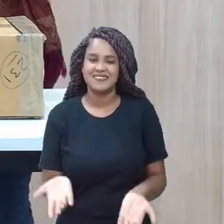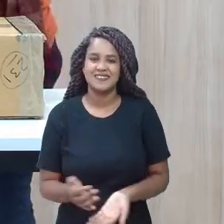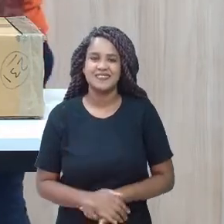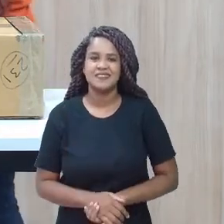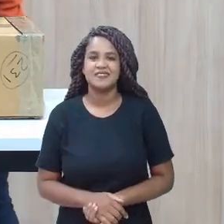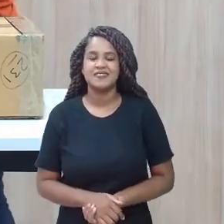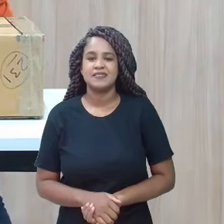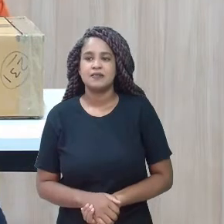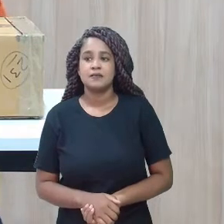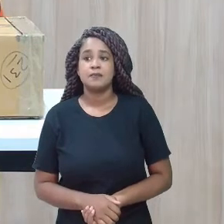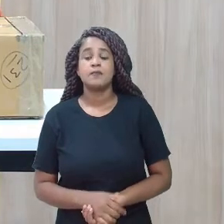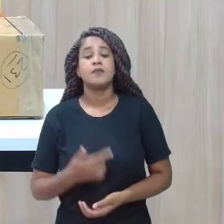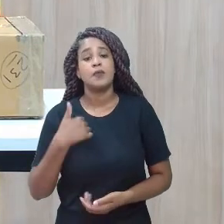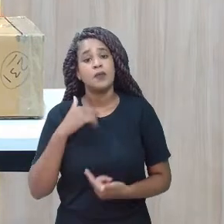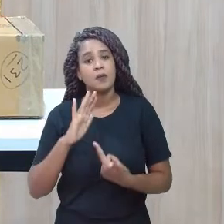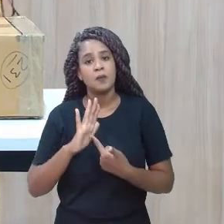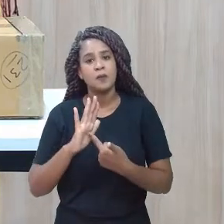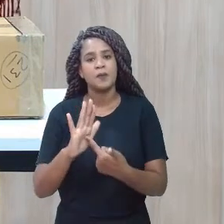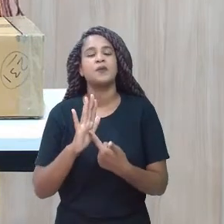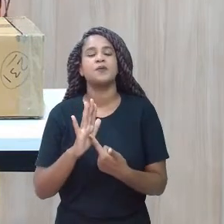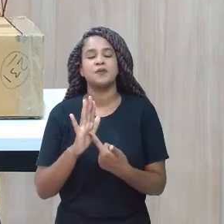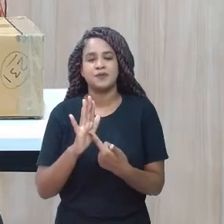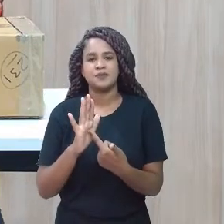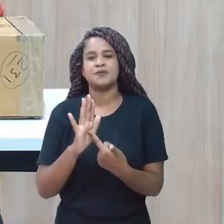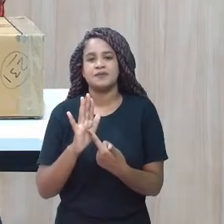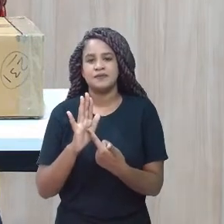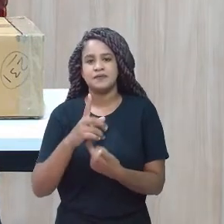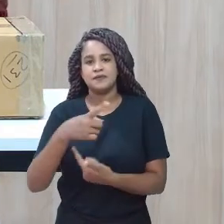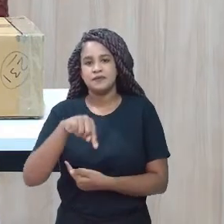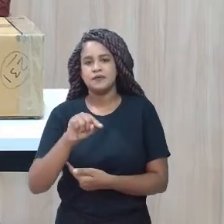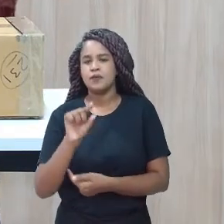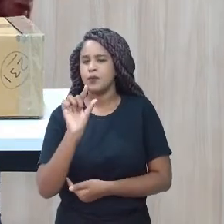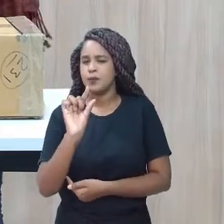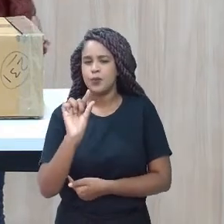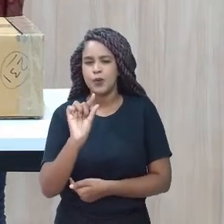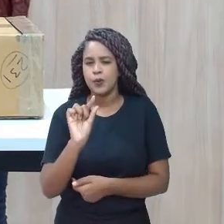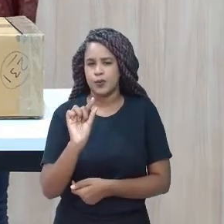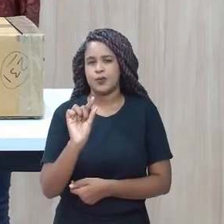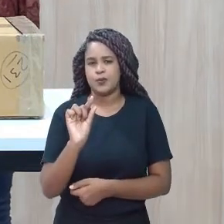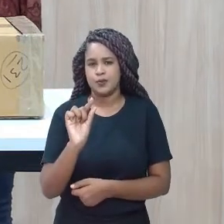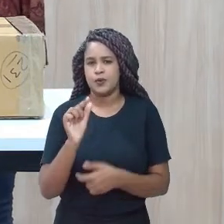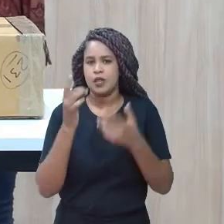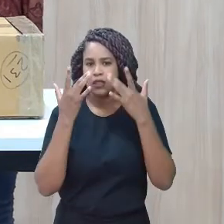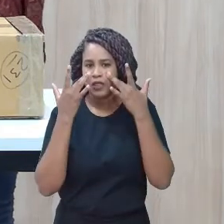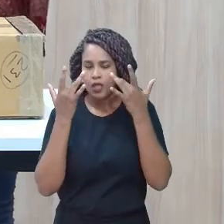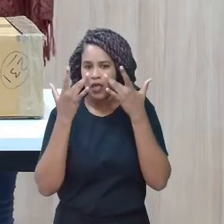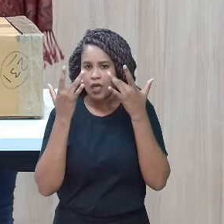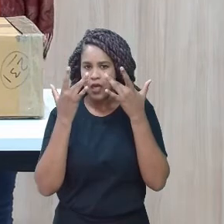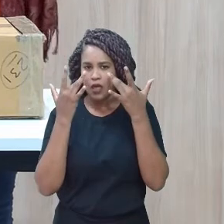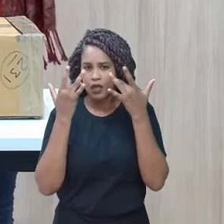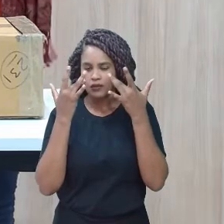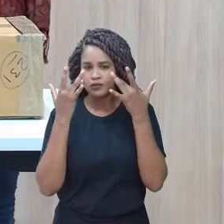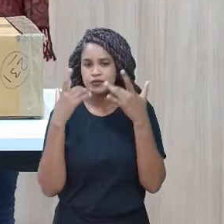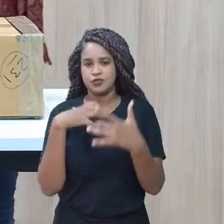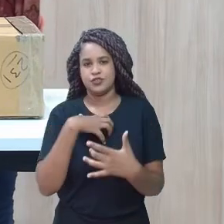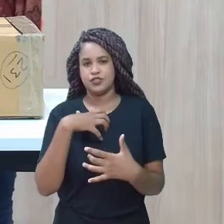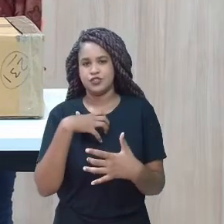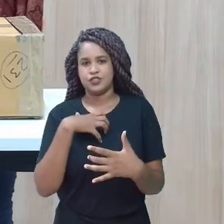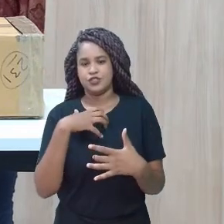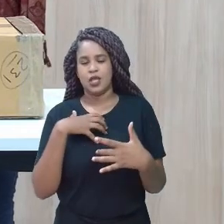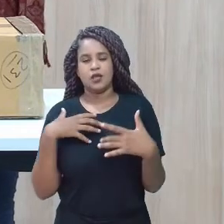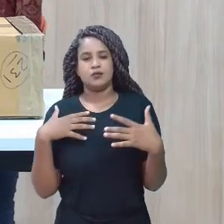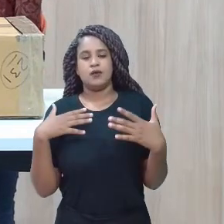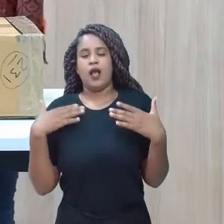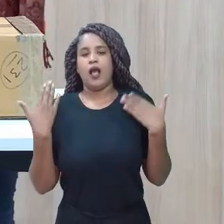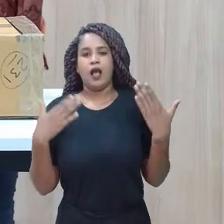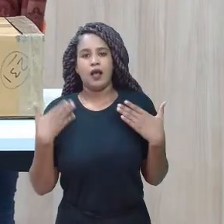Eu coloquei um pouquinho, tá? Do teatro, desse teatro de formas animadas, exatamente mostrando uma